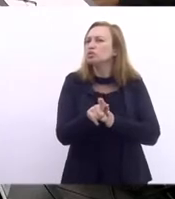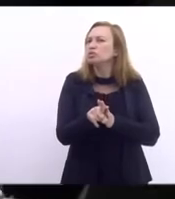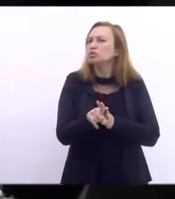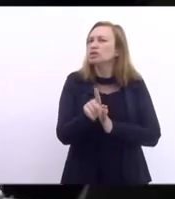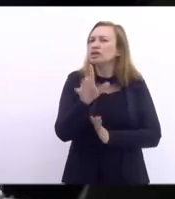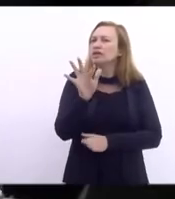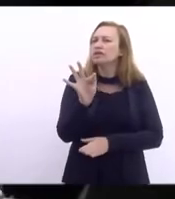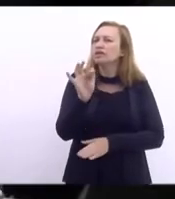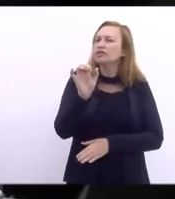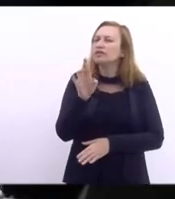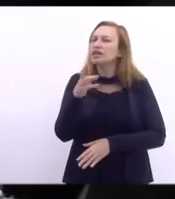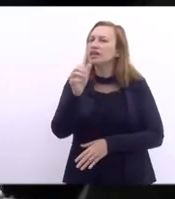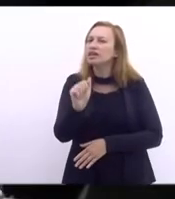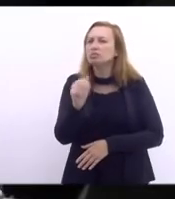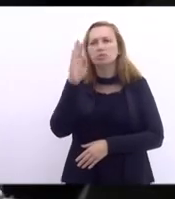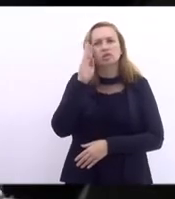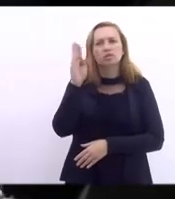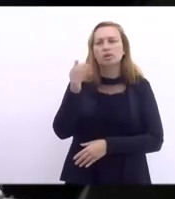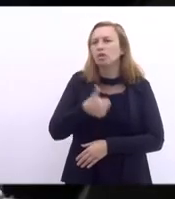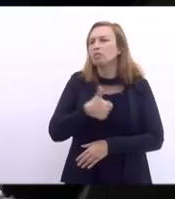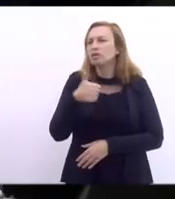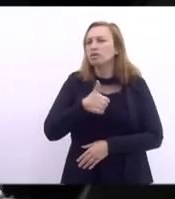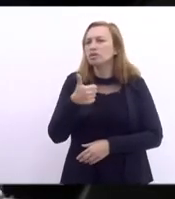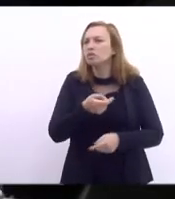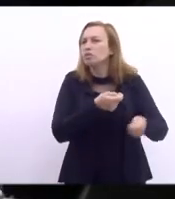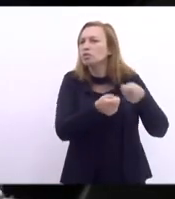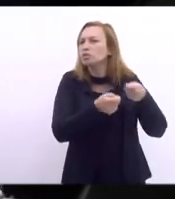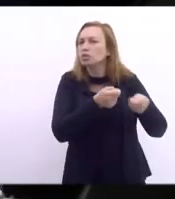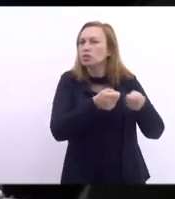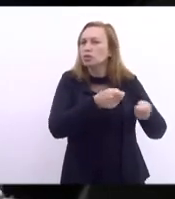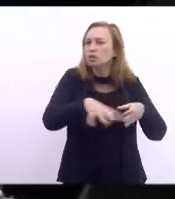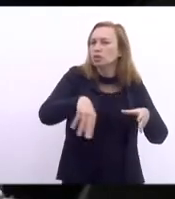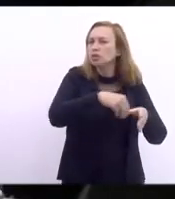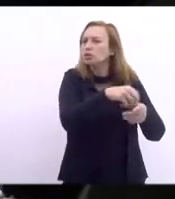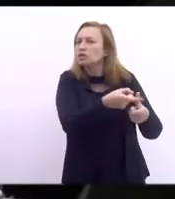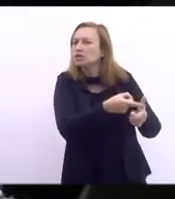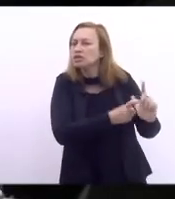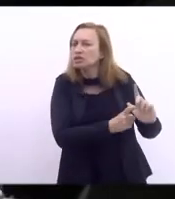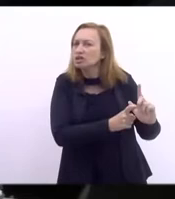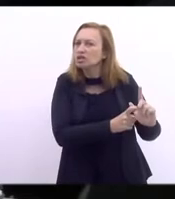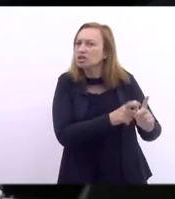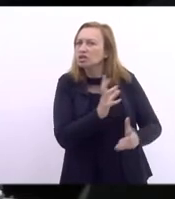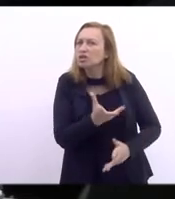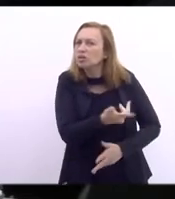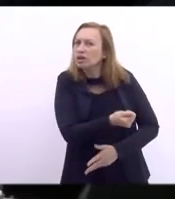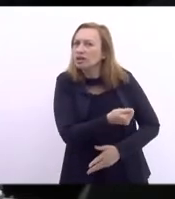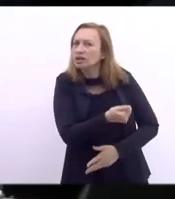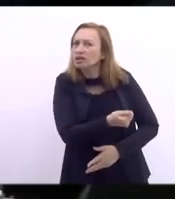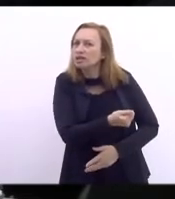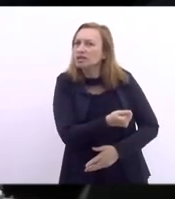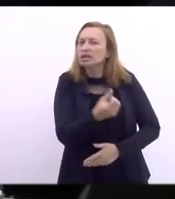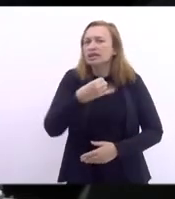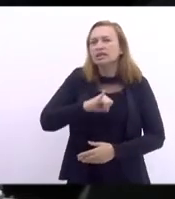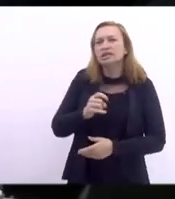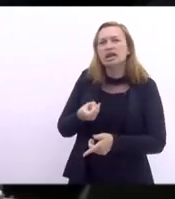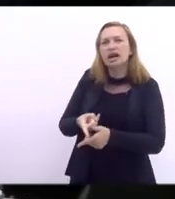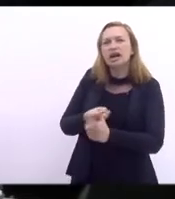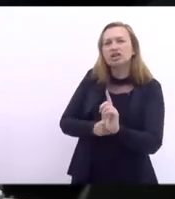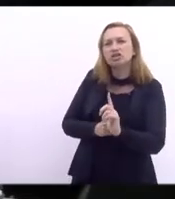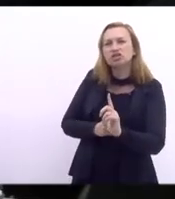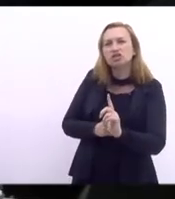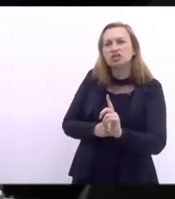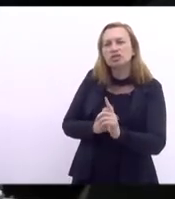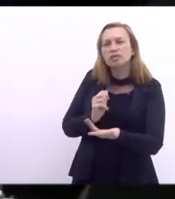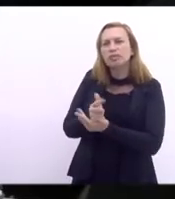Fernando eram matriciais né primeiro nos seus controles aplicados sobre a dívida eram eficazes né E se a dívida